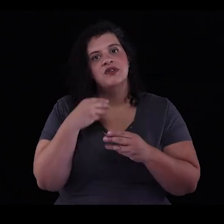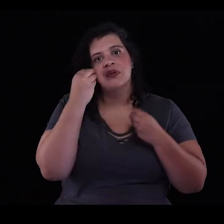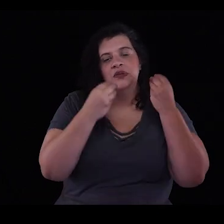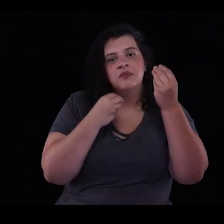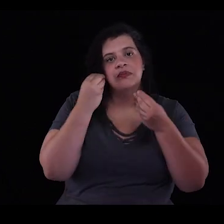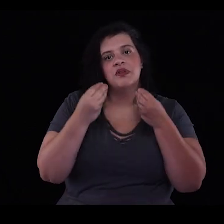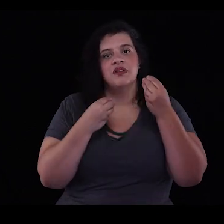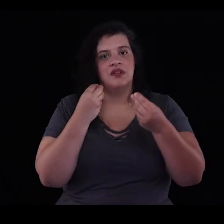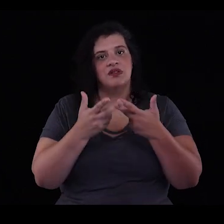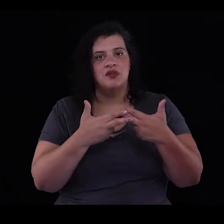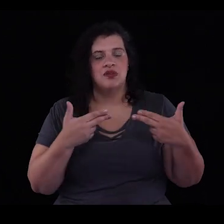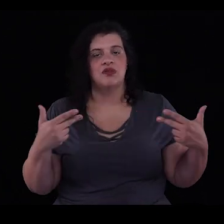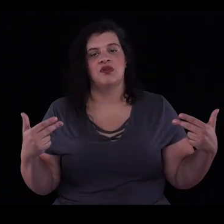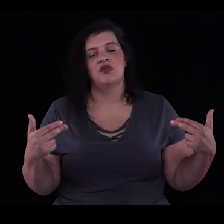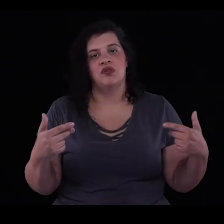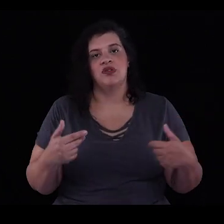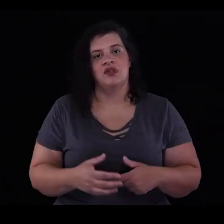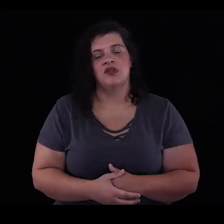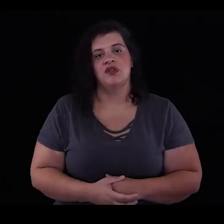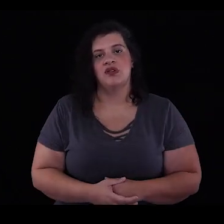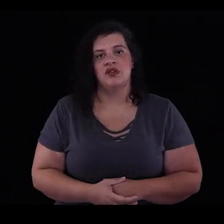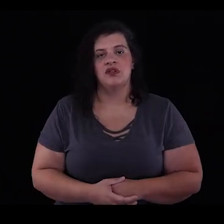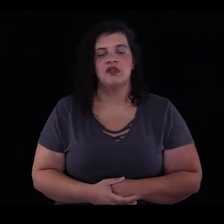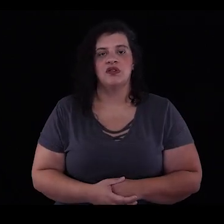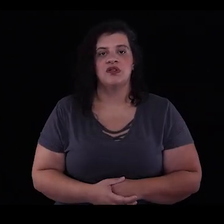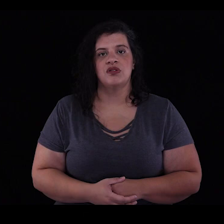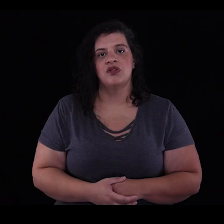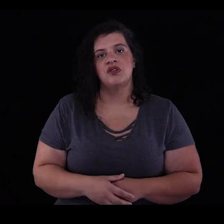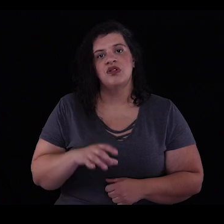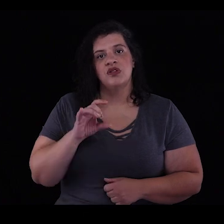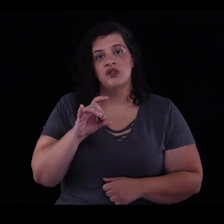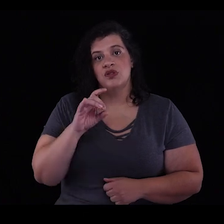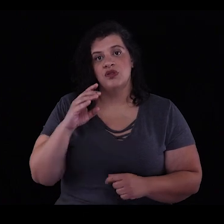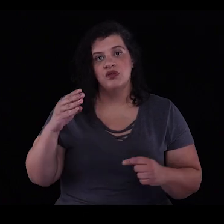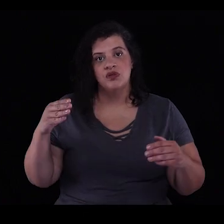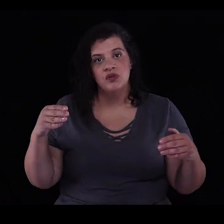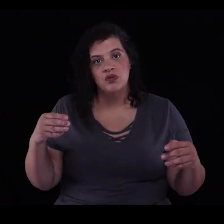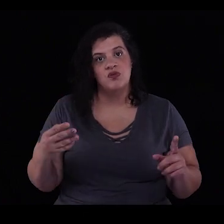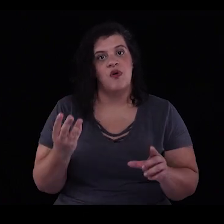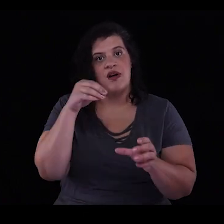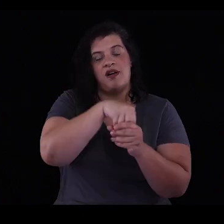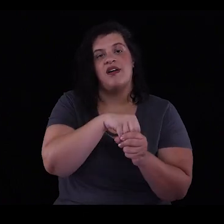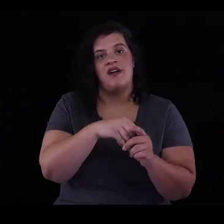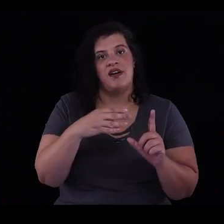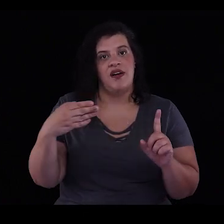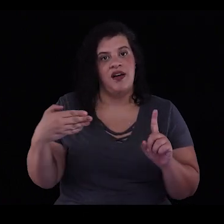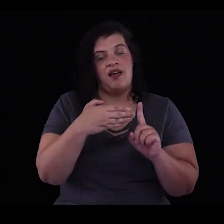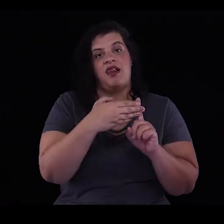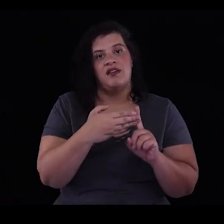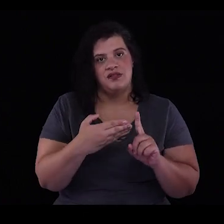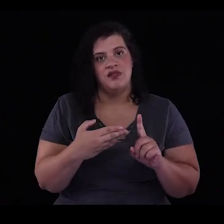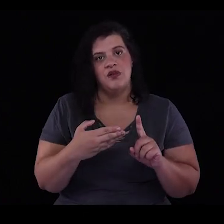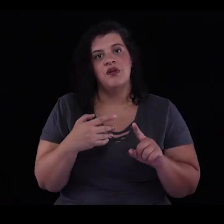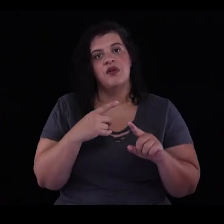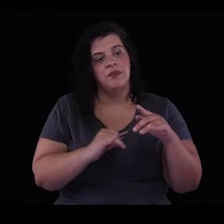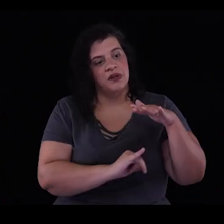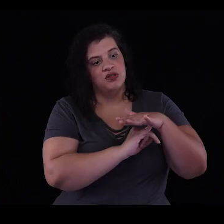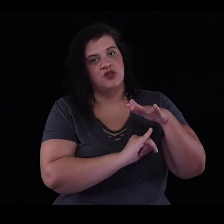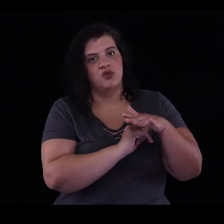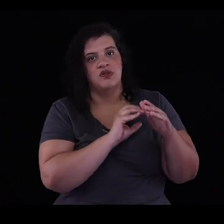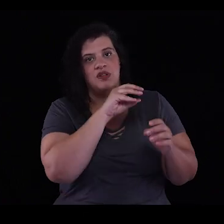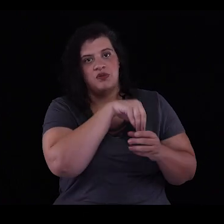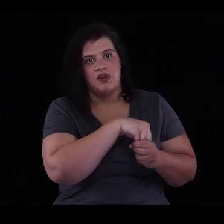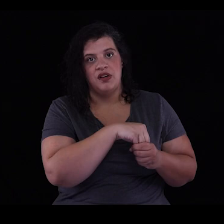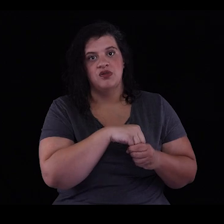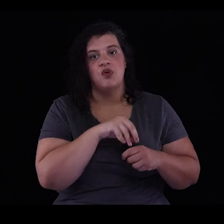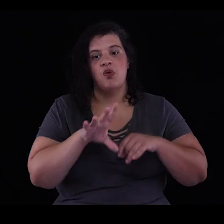desprendimento, loucura, ou não necessariamente uma relação direta, né, com a vida institucional, e a